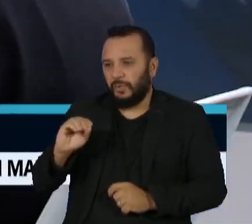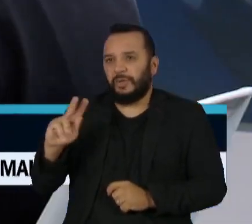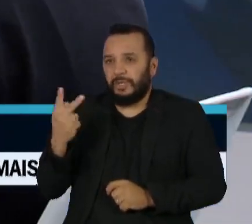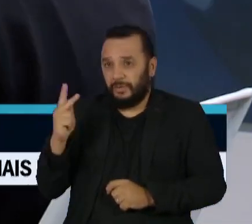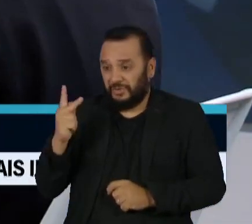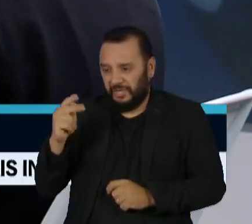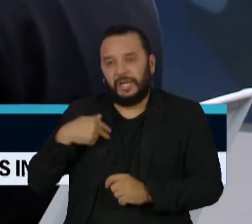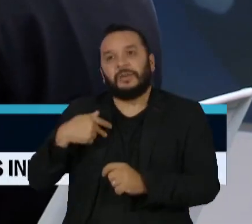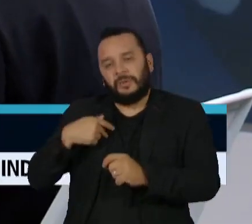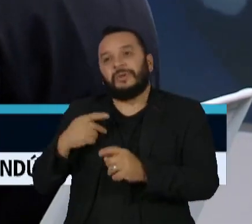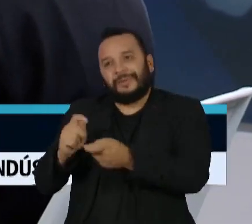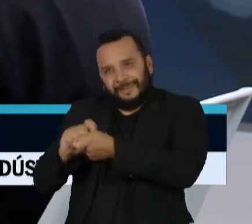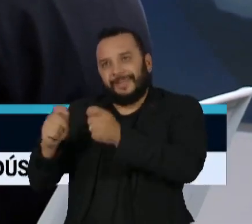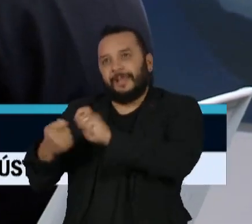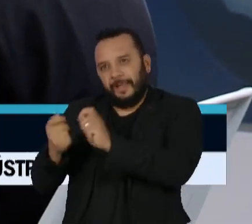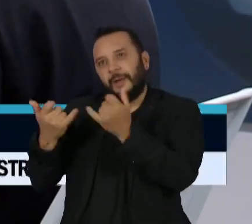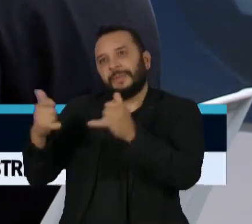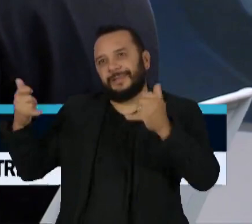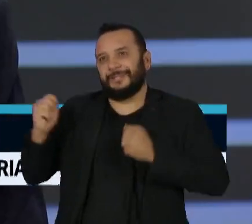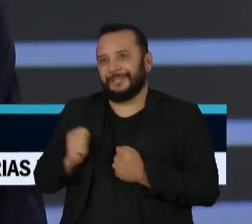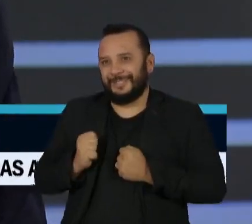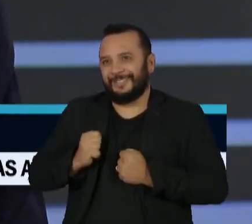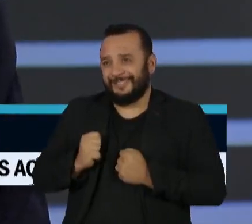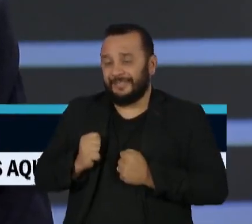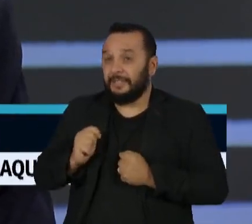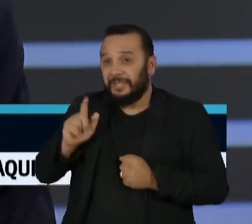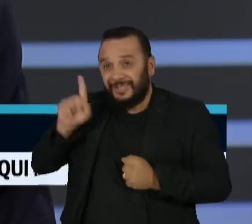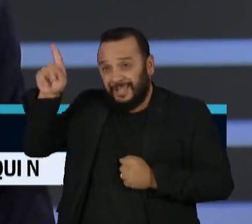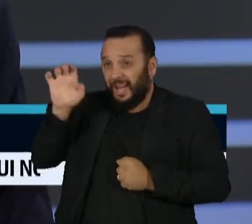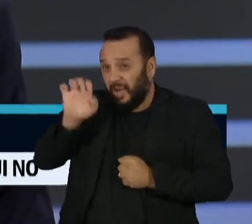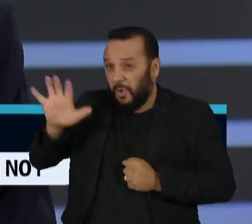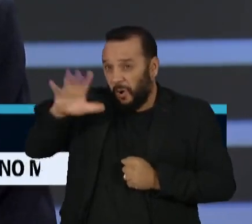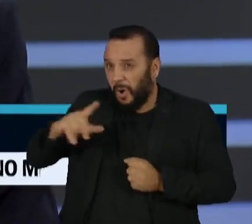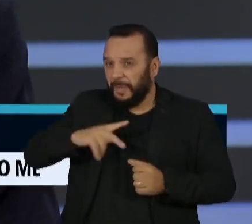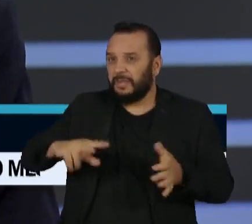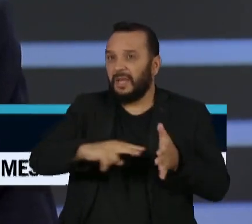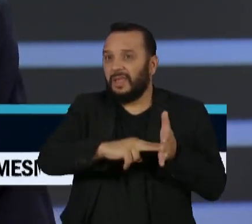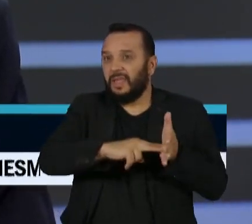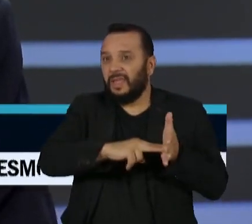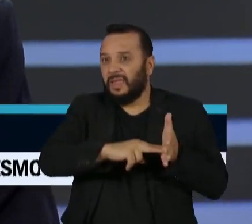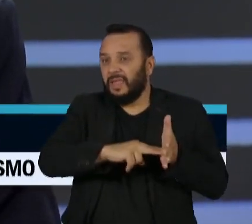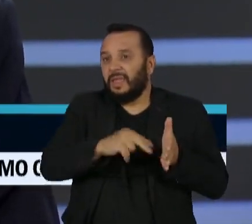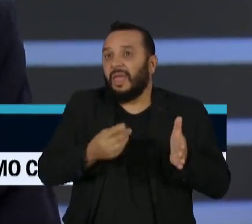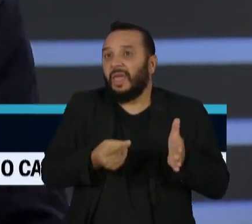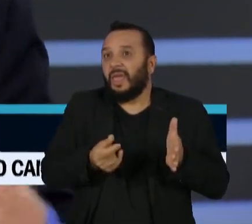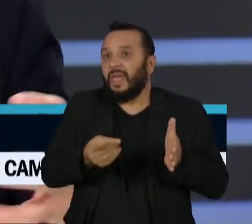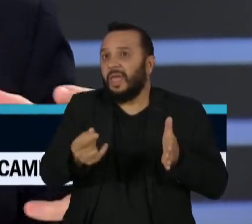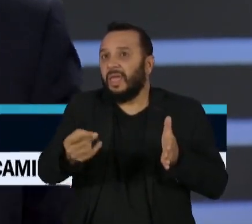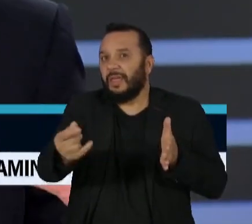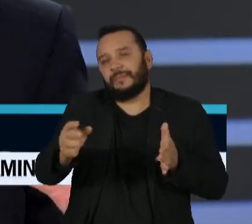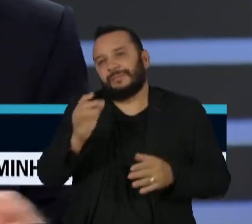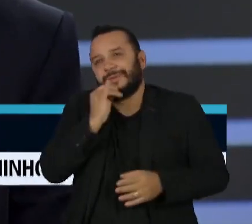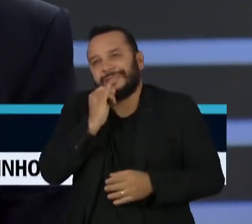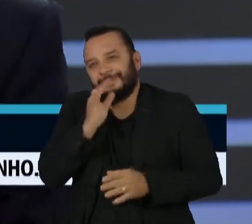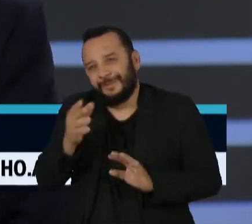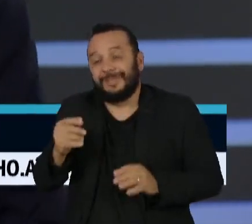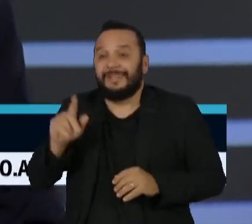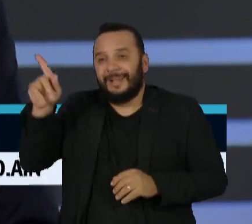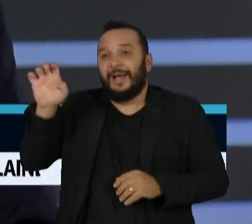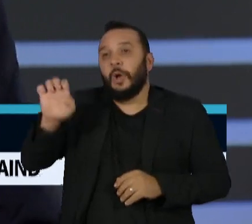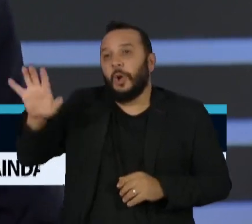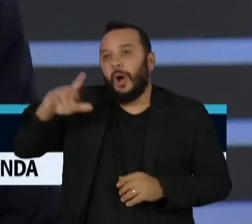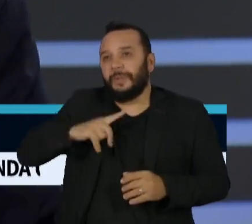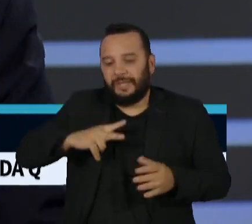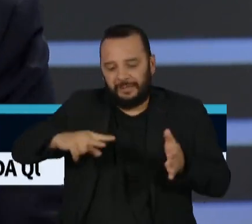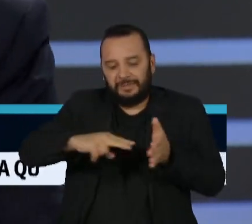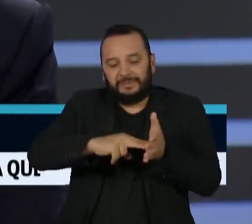tomada os carros elétricos europeus carregam na tomada esse sim com energia carvão você pega um carro elétrico Coloca